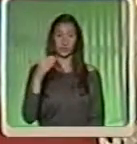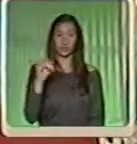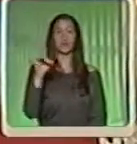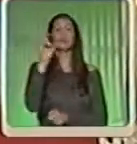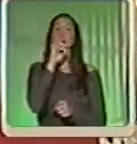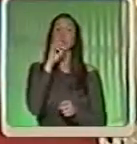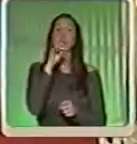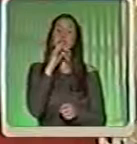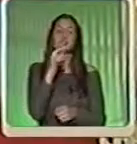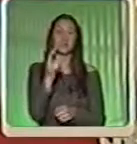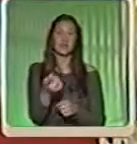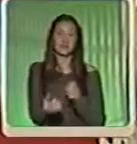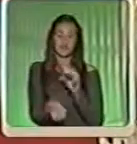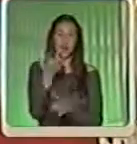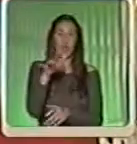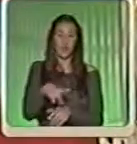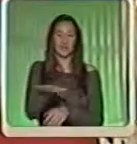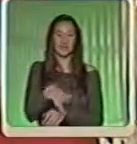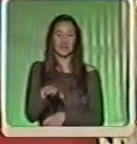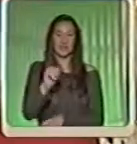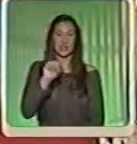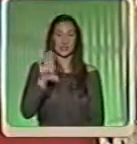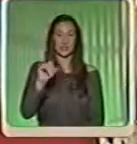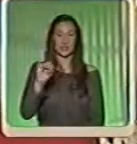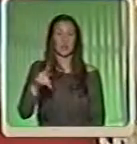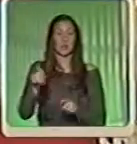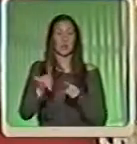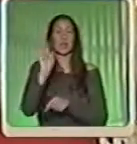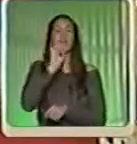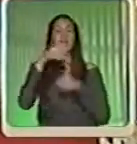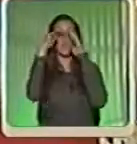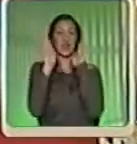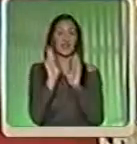saído do convento de São José. Era um convento de freiras ou de frades? Era um convento de freiras. Sim.